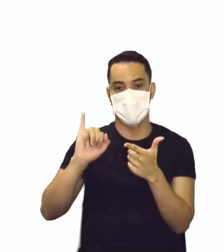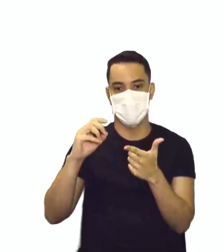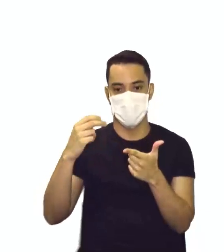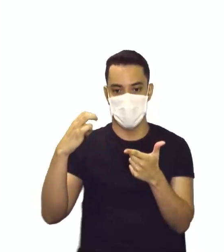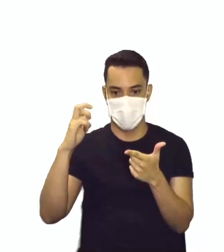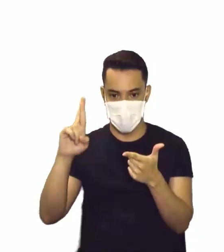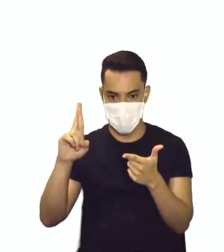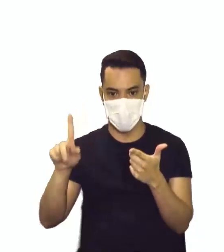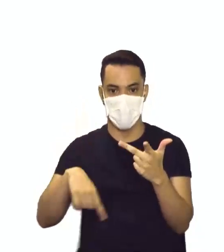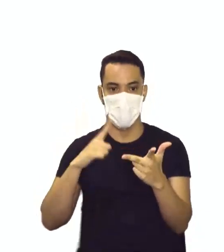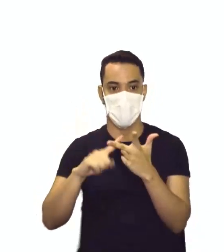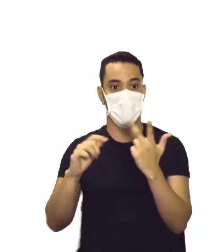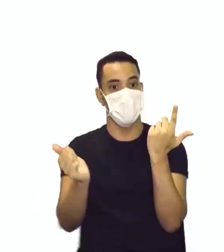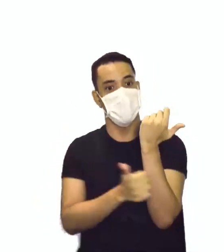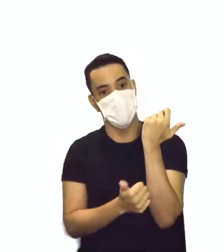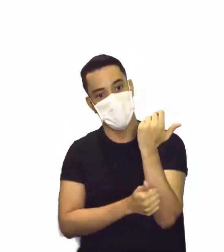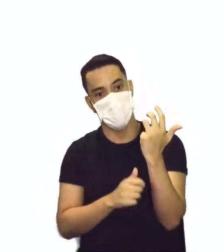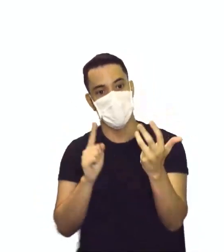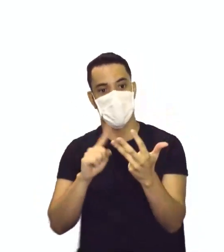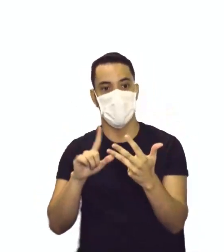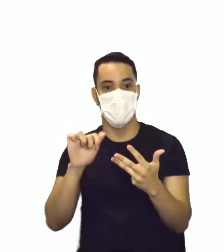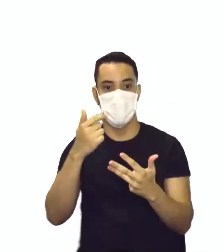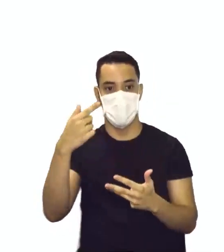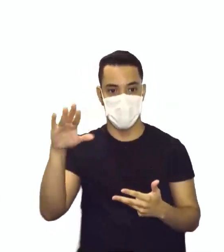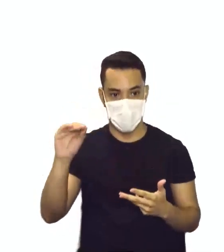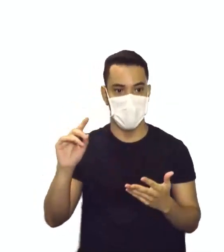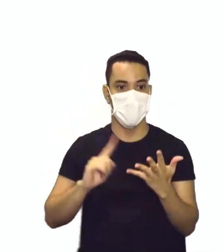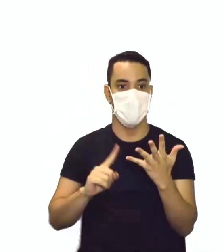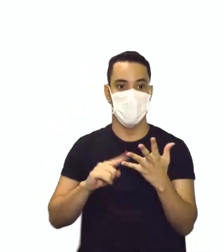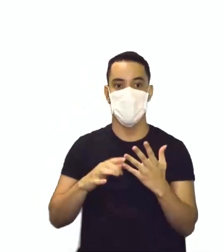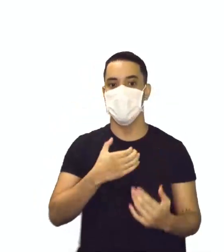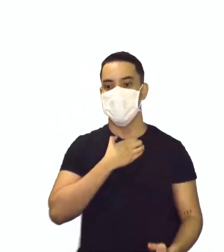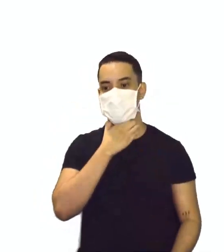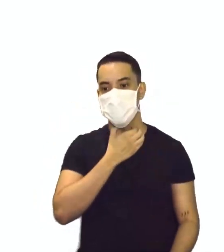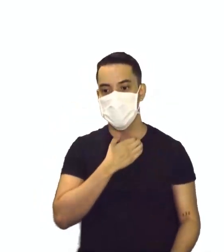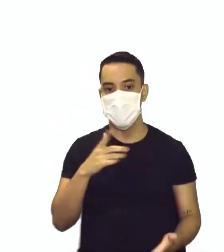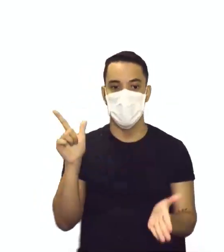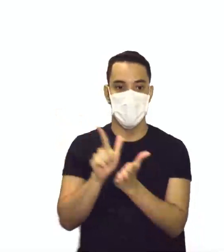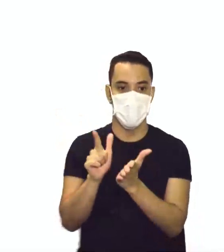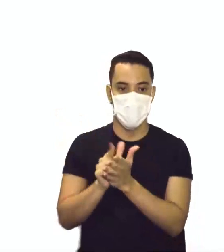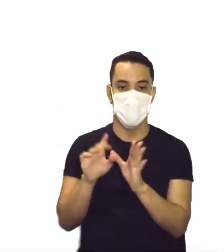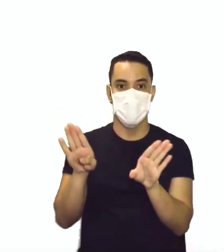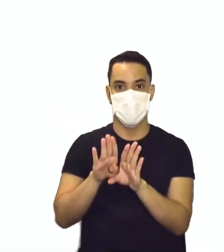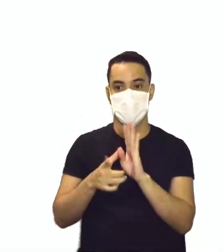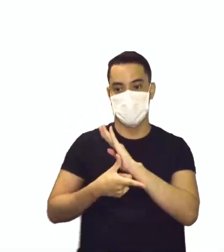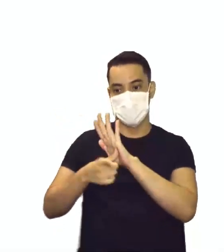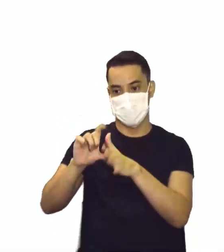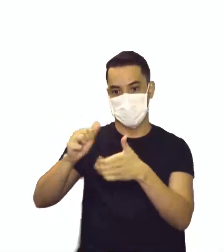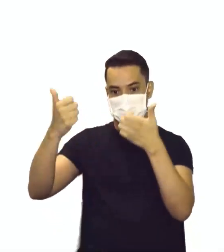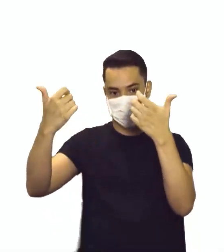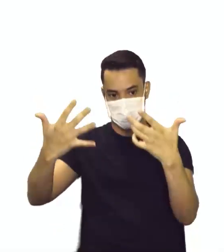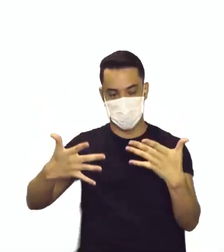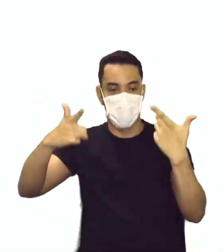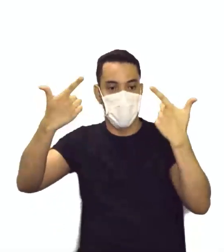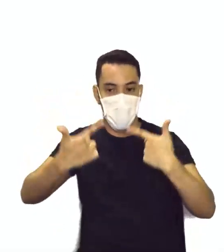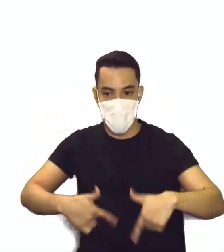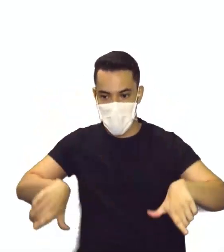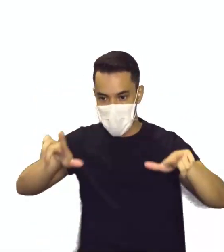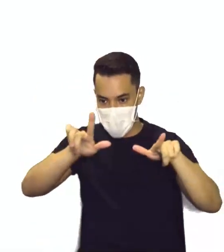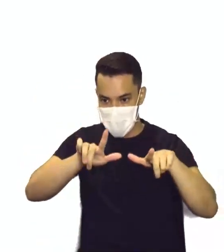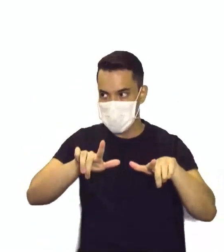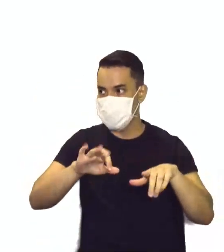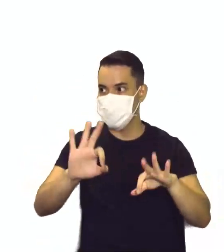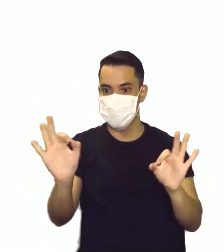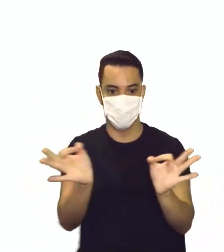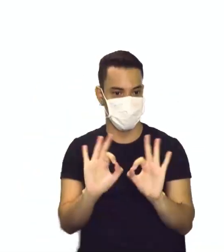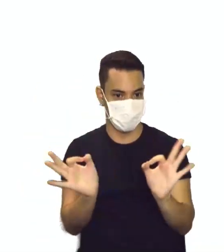isopor, madeira, lã, plástico e papel. E também, como eu falei para vocês, o vácuo, que é